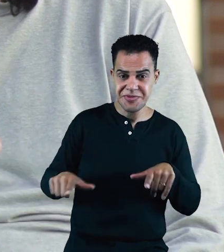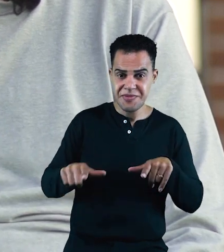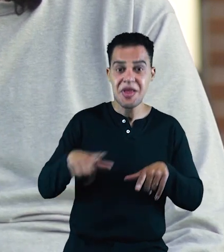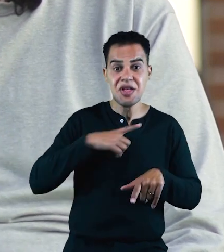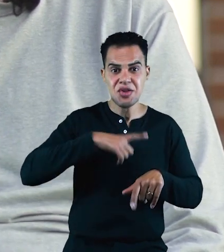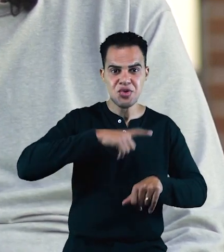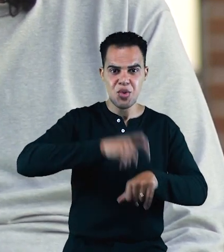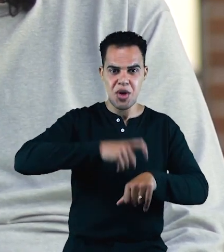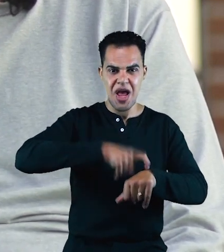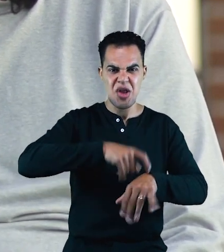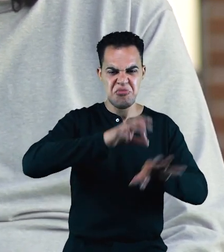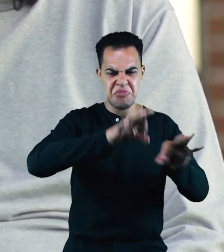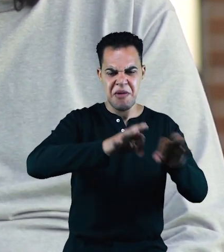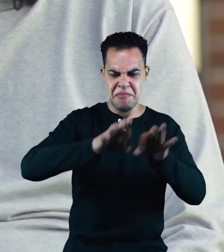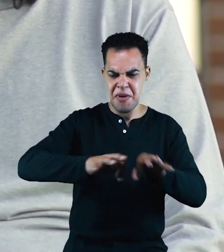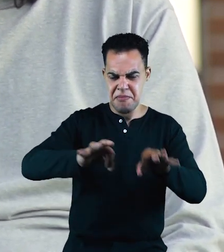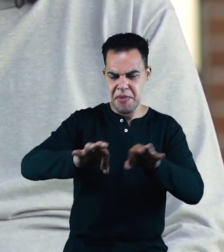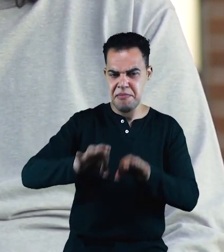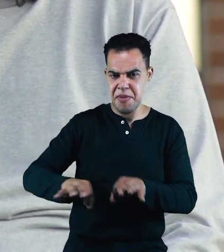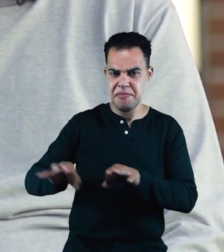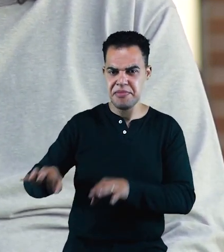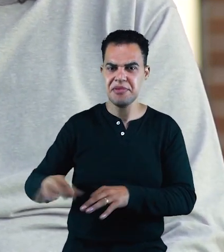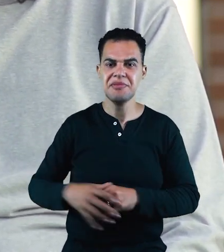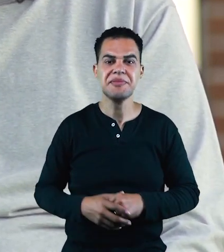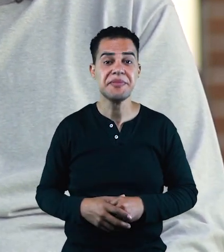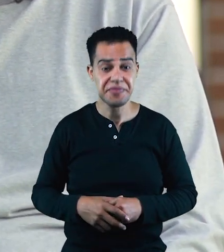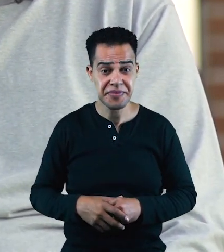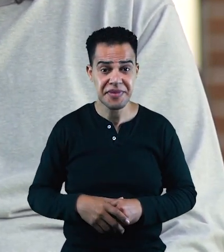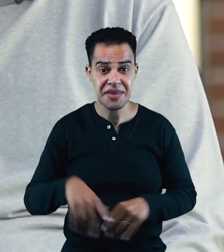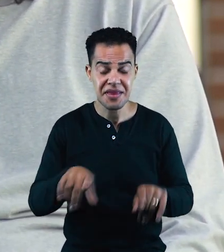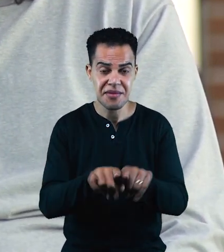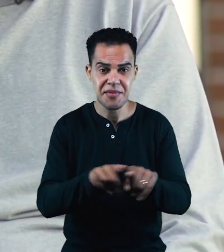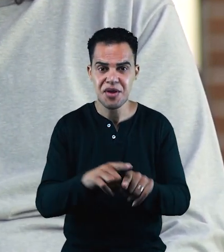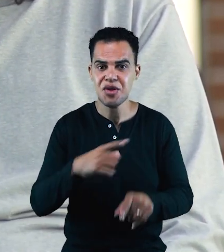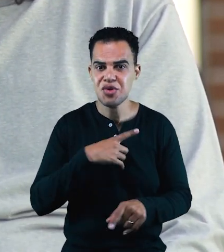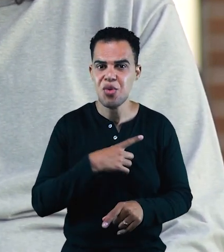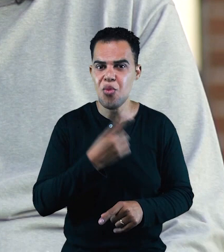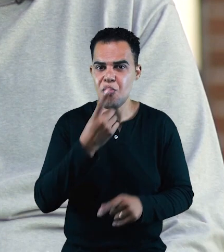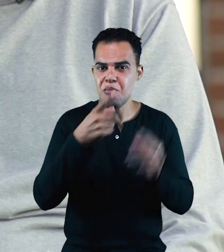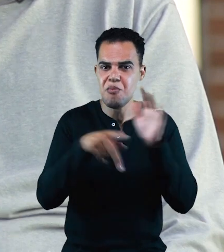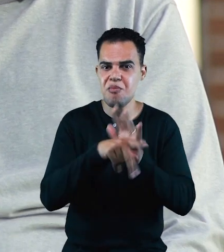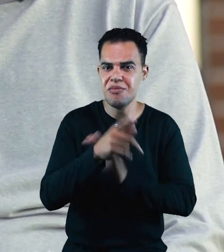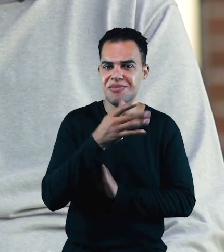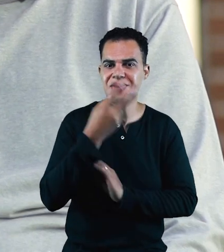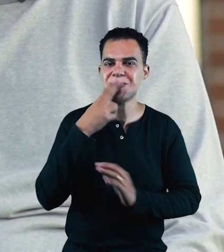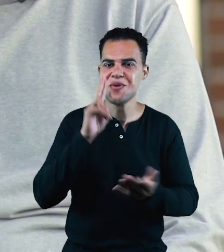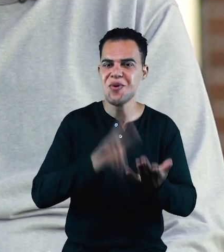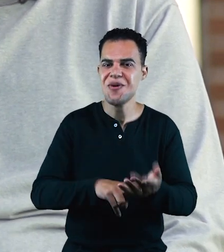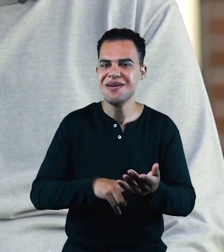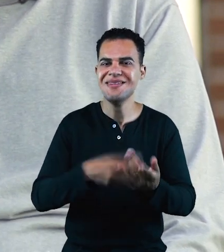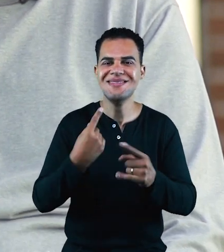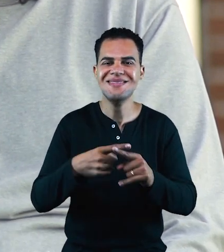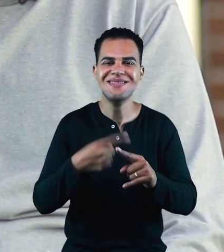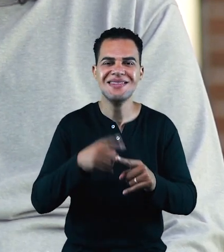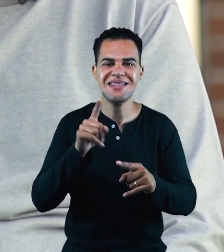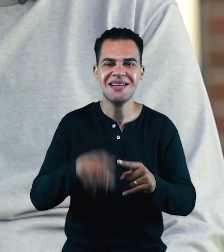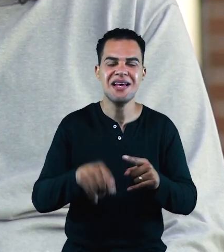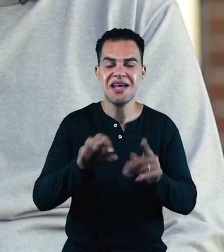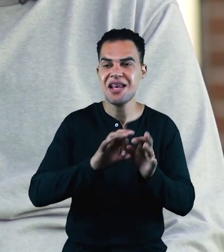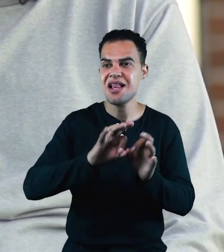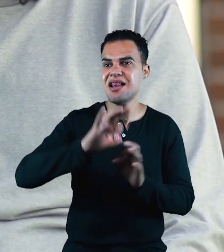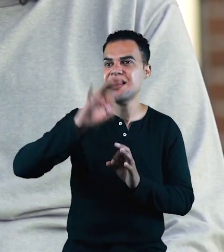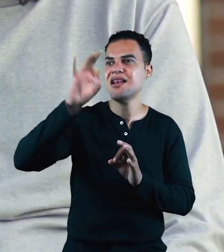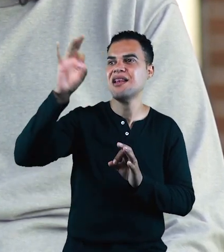Tinha os horários todinhos para a gente cumprir. E tinha, inclusive, o Correio, que o Correio, em Boa Sorte,